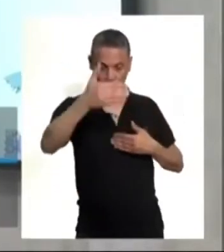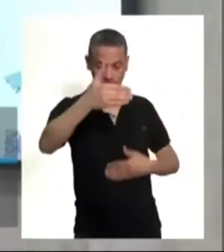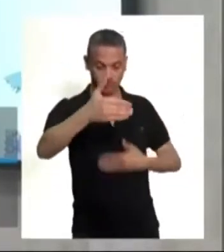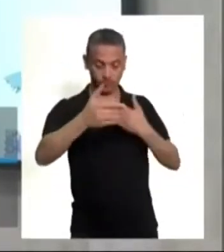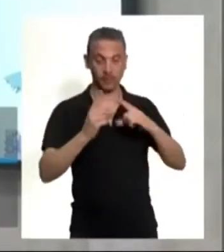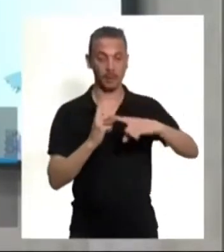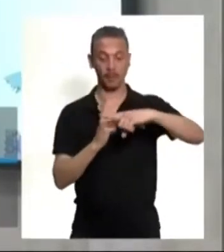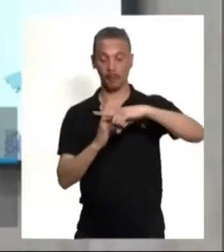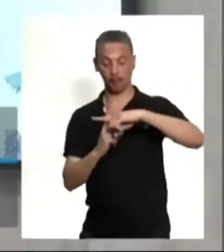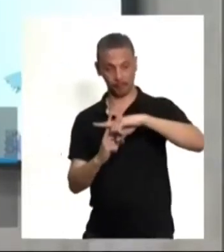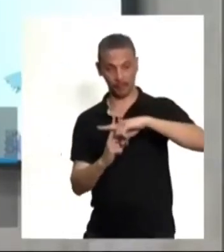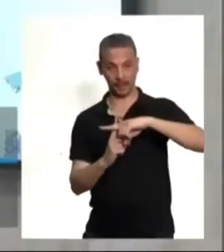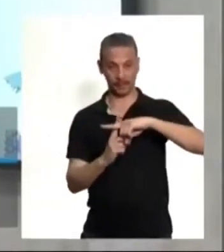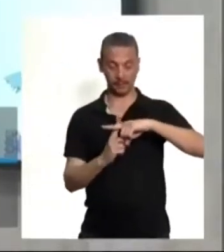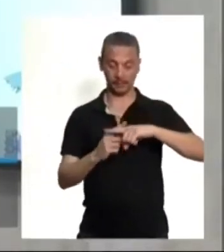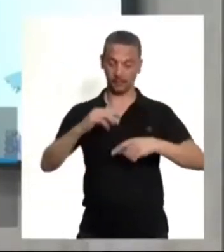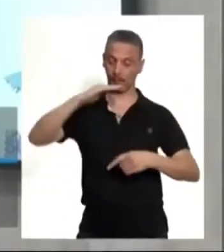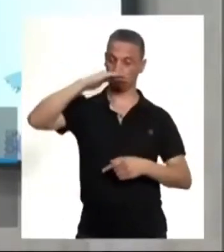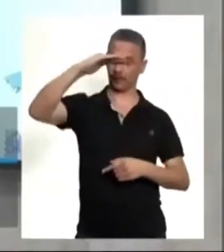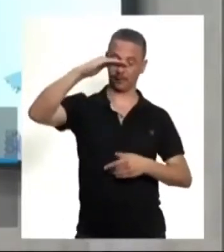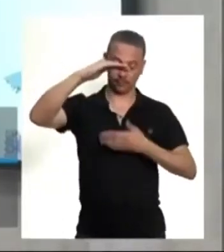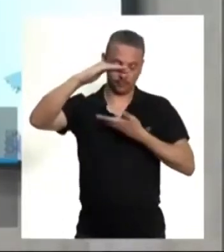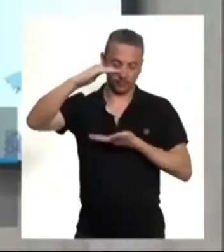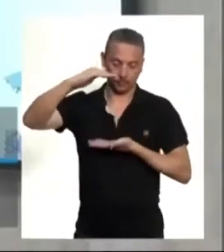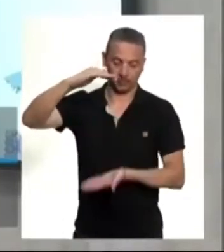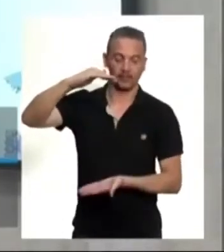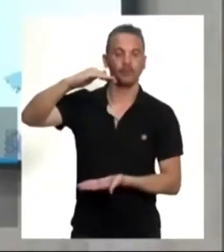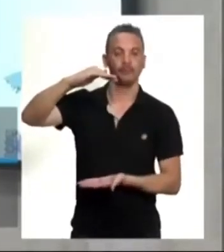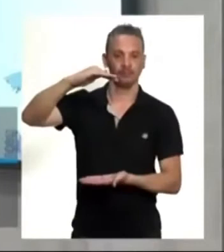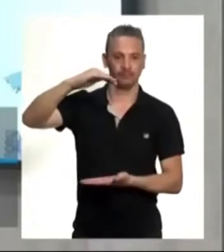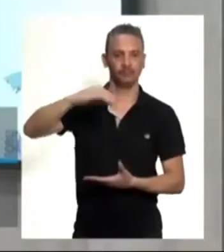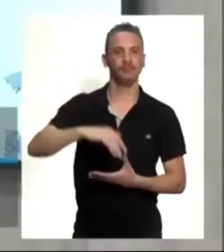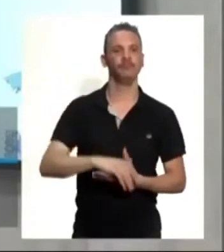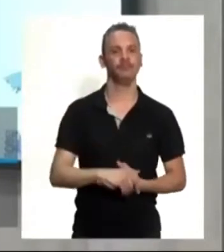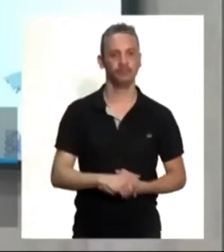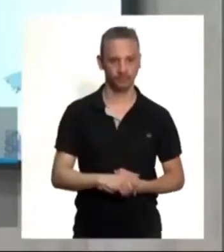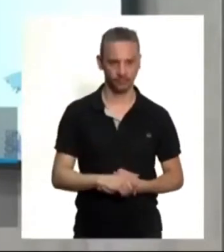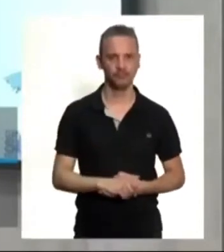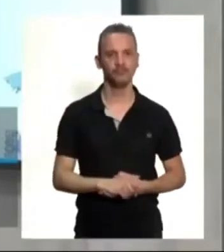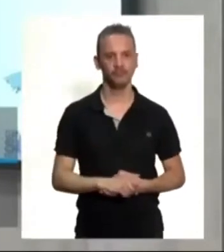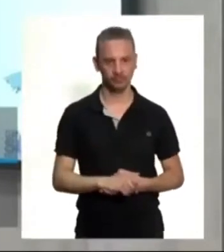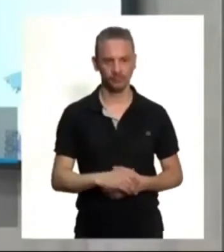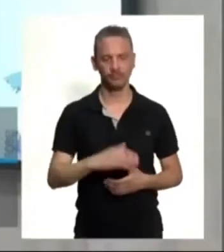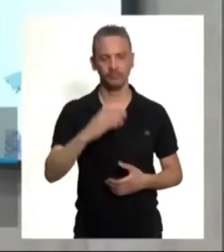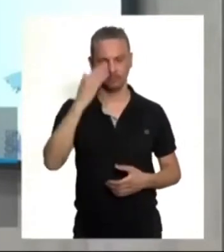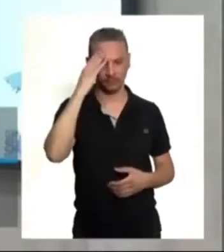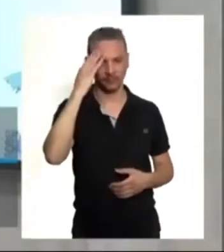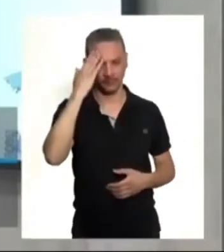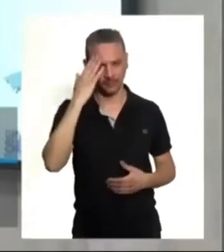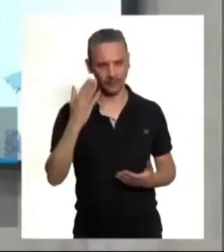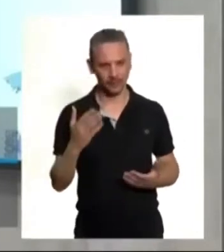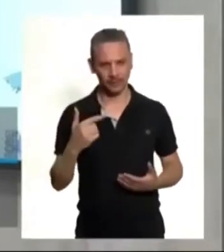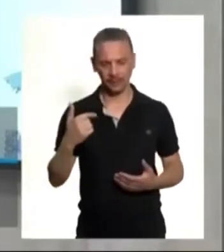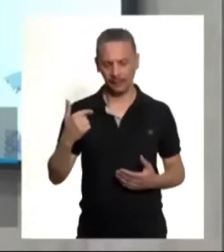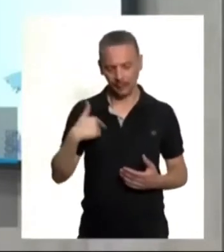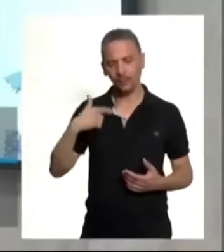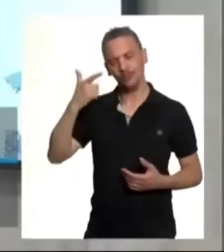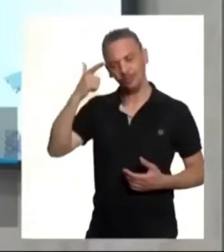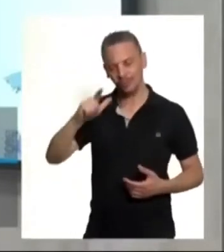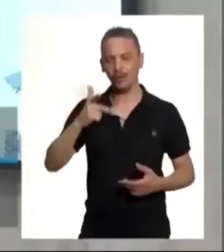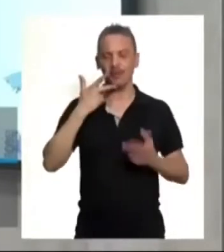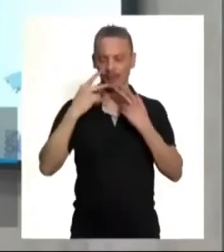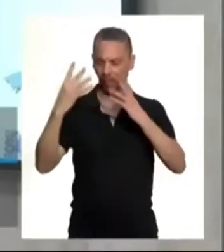mais as duas bases. Não vai brigar com o Fredão. não vai brigar comigo. Mas eu estou implicando, eu